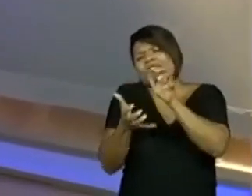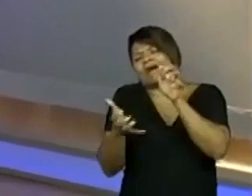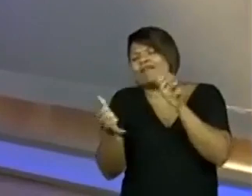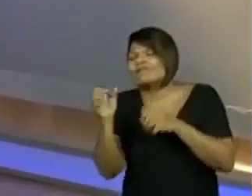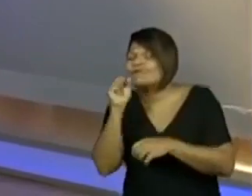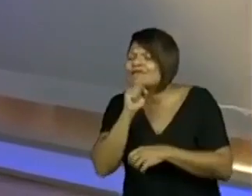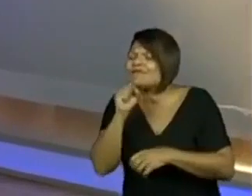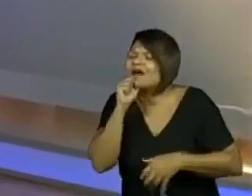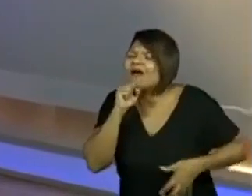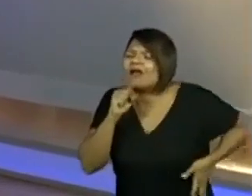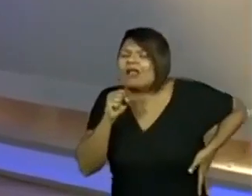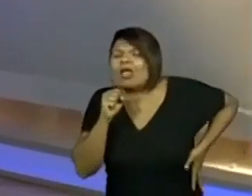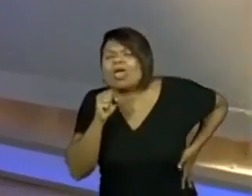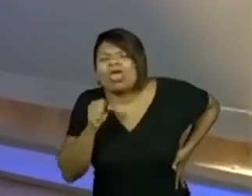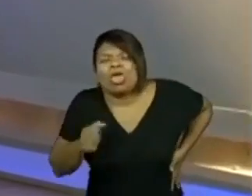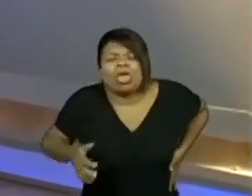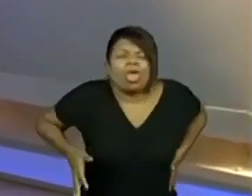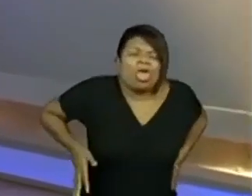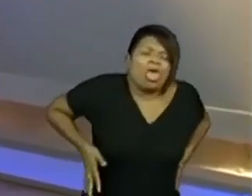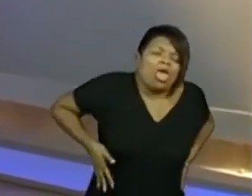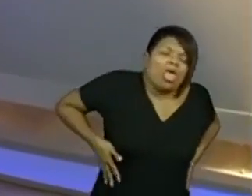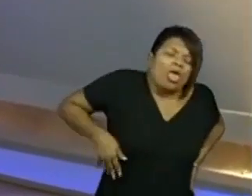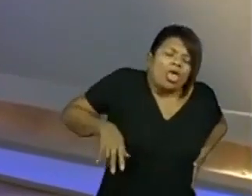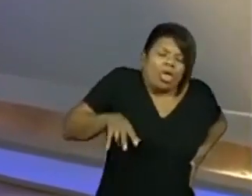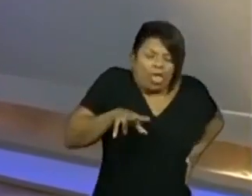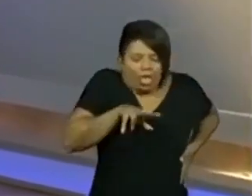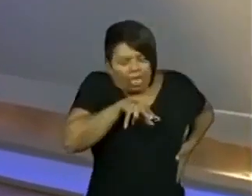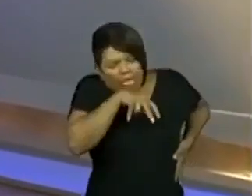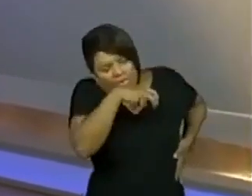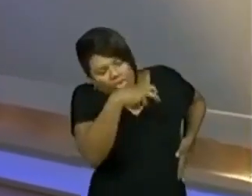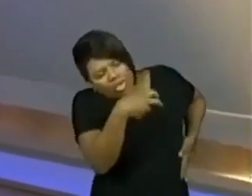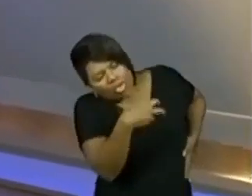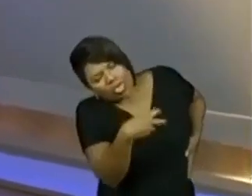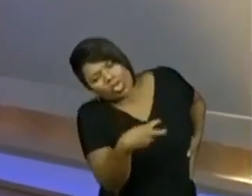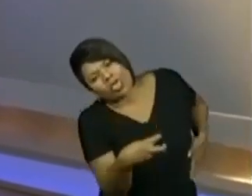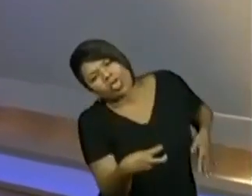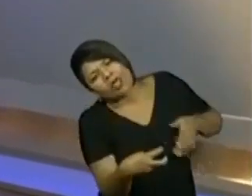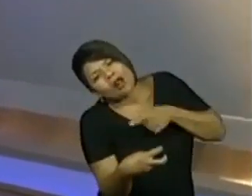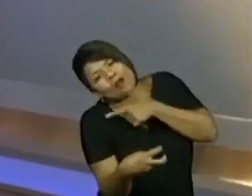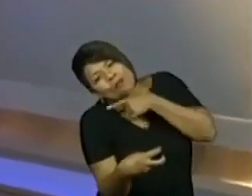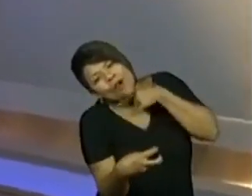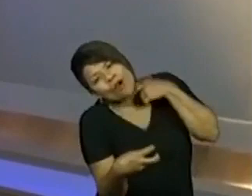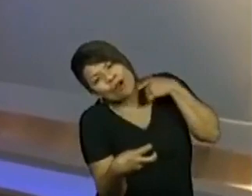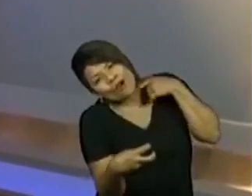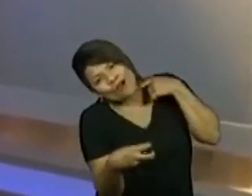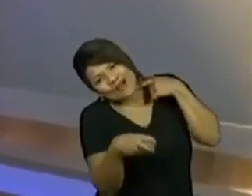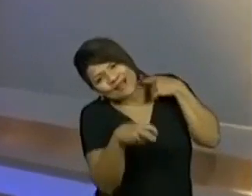foram deitando seus mantos nas covas da Mãe Terra.